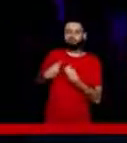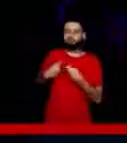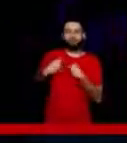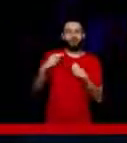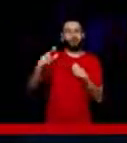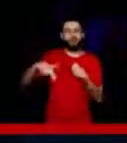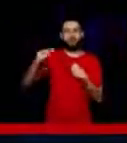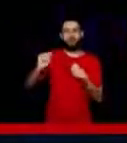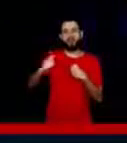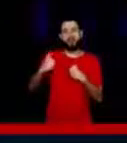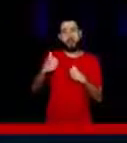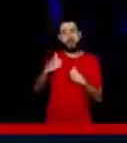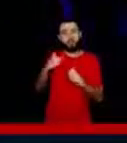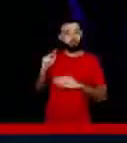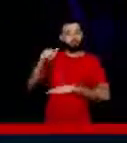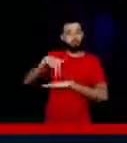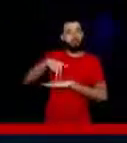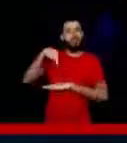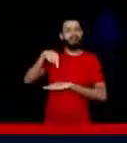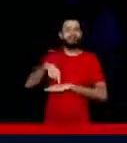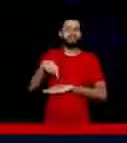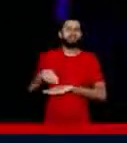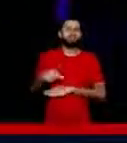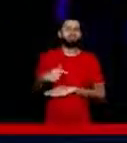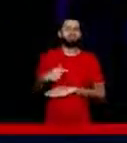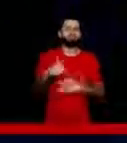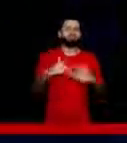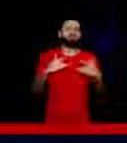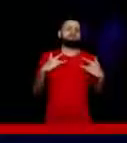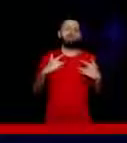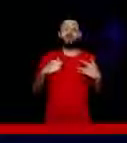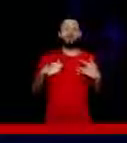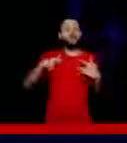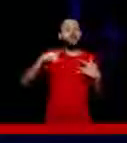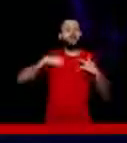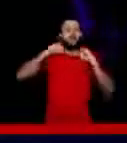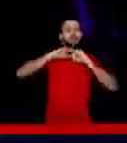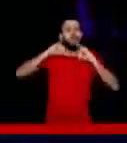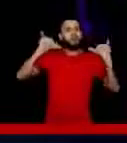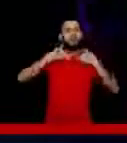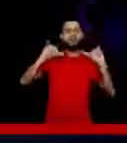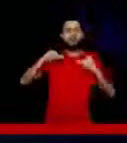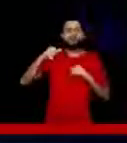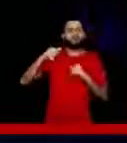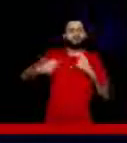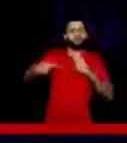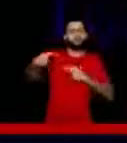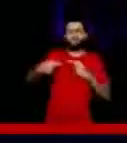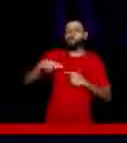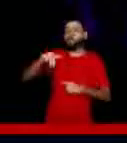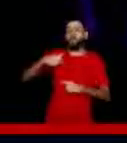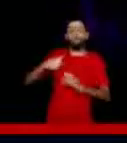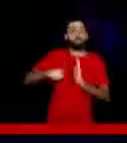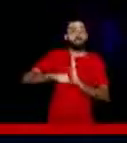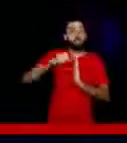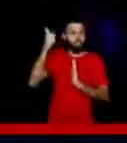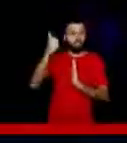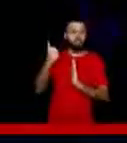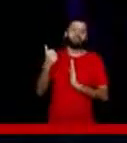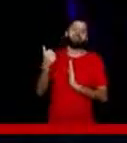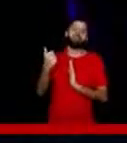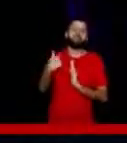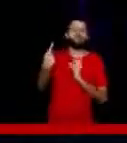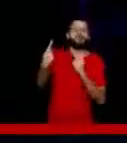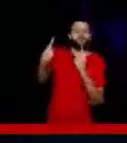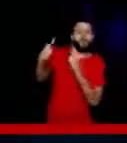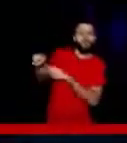órgão público, a gente não pode ter o recurso público que seja direcionado para atividades políticas partidárias. Isso, obviamente,